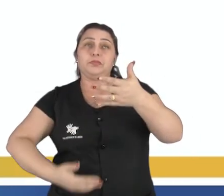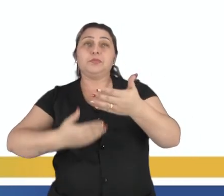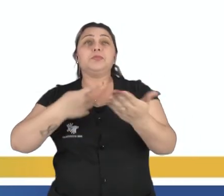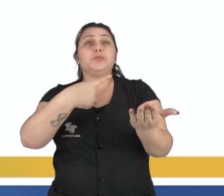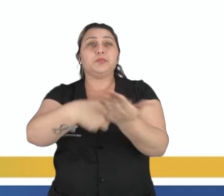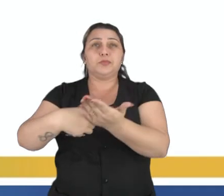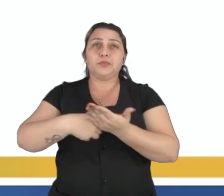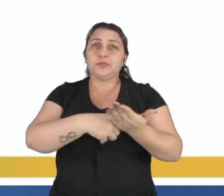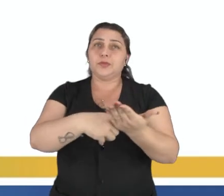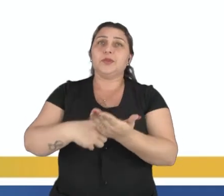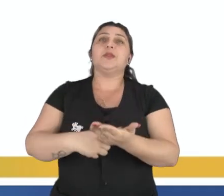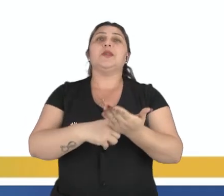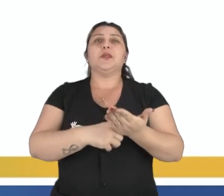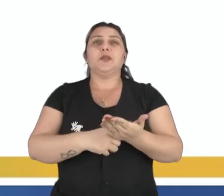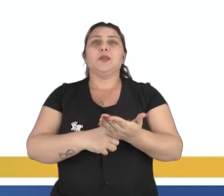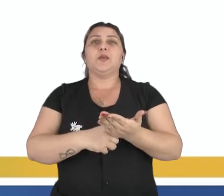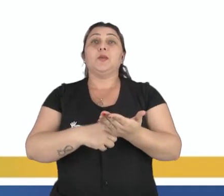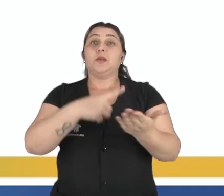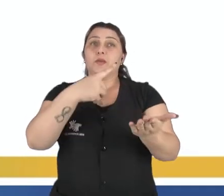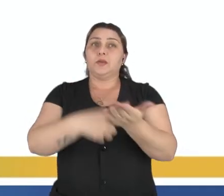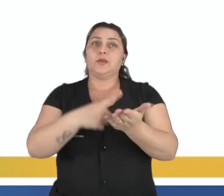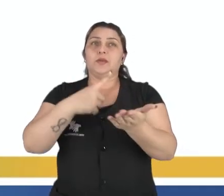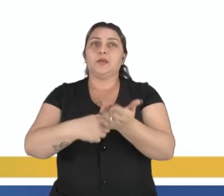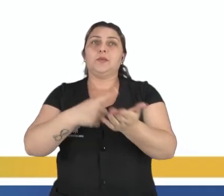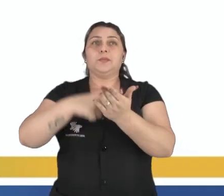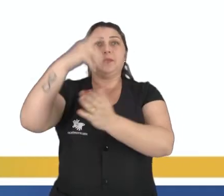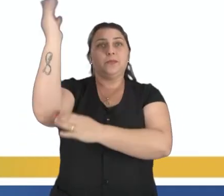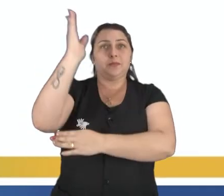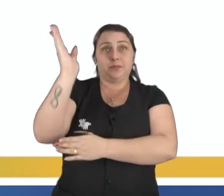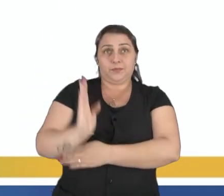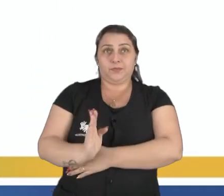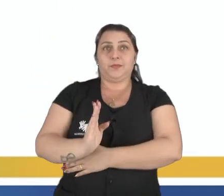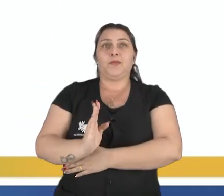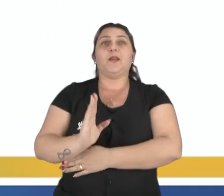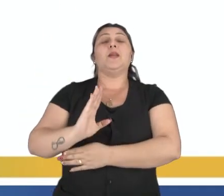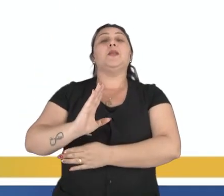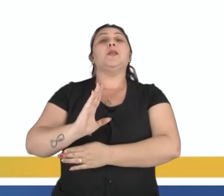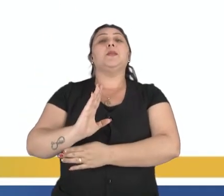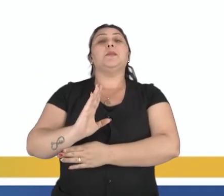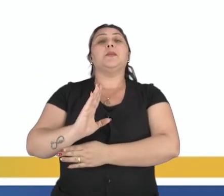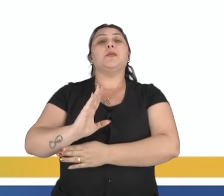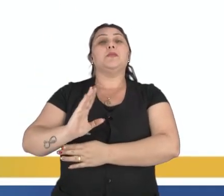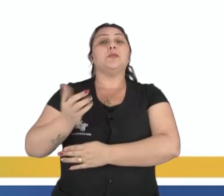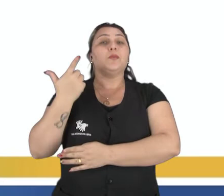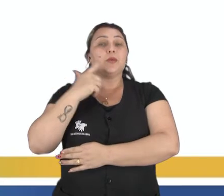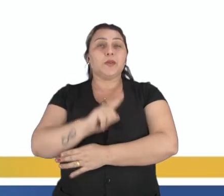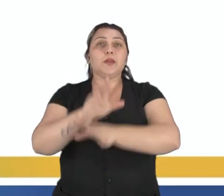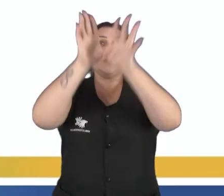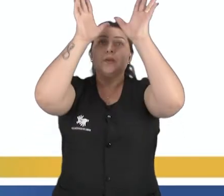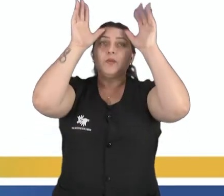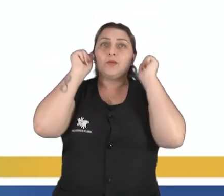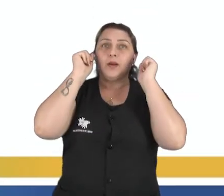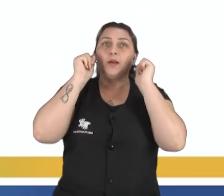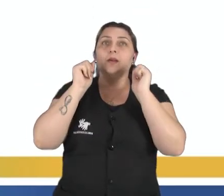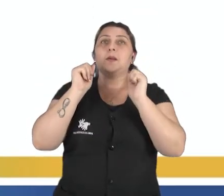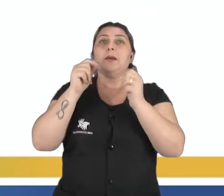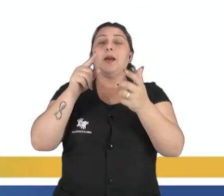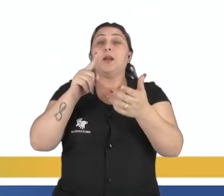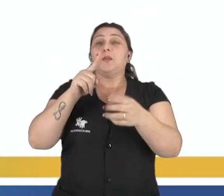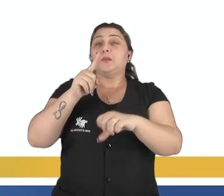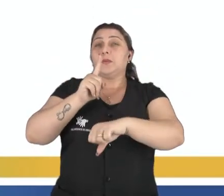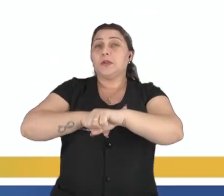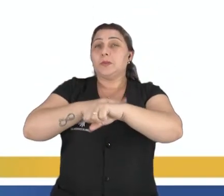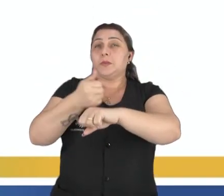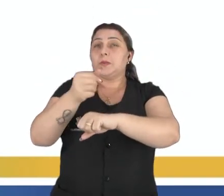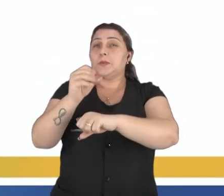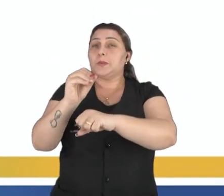de negociação que culminou como um acordo por meio do qual o Brasil arrendava o Acre pelo prazo de 100